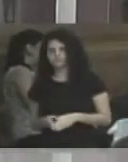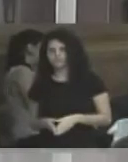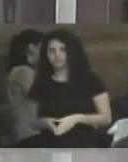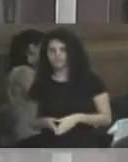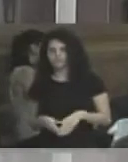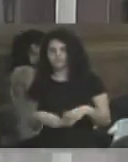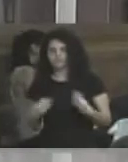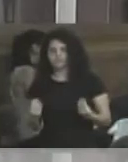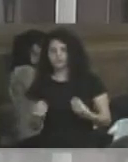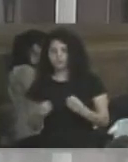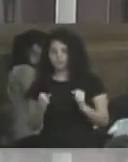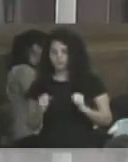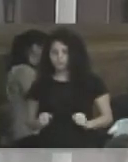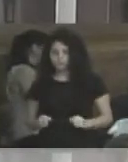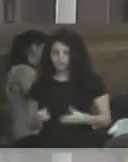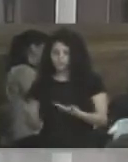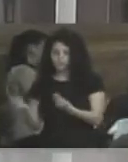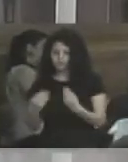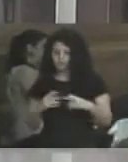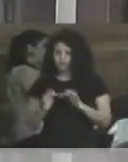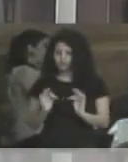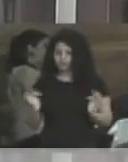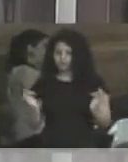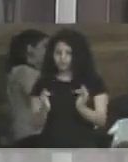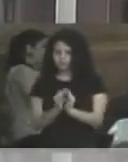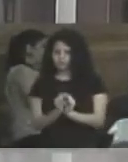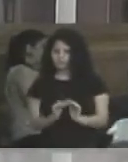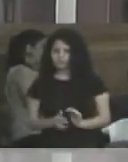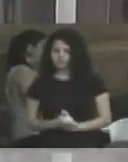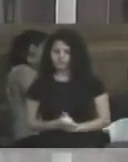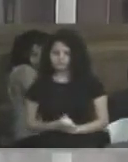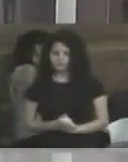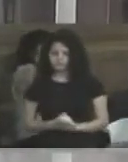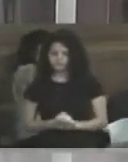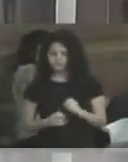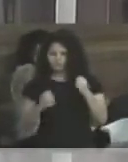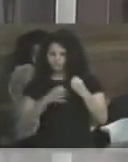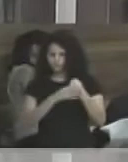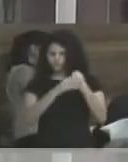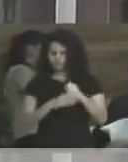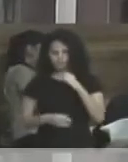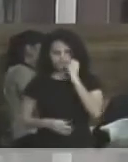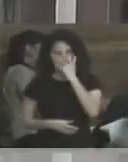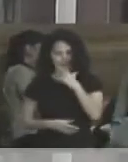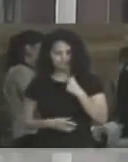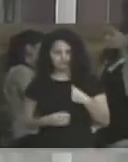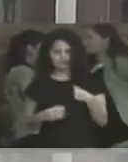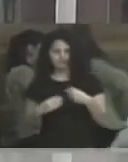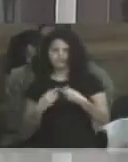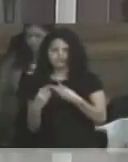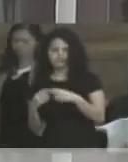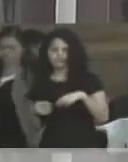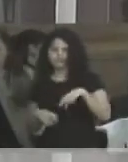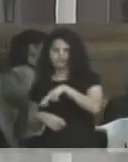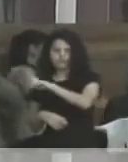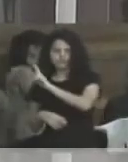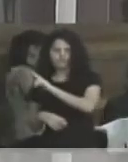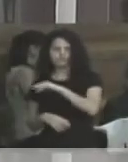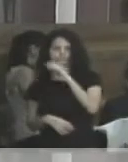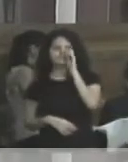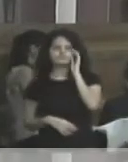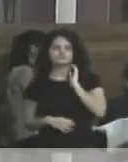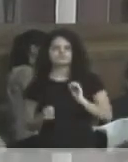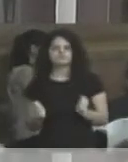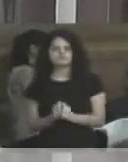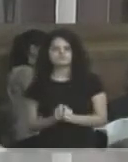leve suas famílias, vamos fazer um movimento bonito lá. No sábado estarei junto com vocês também nessa luta, junto